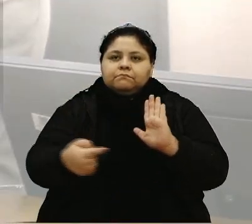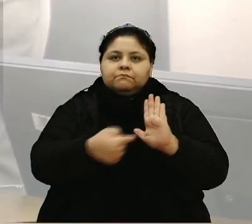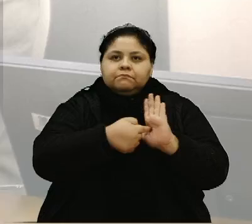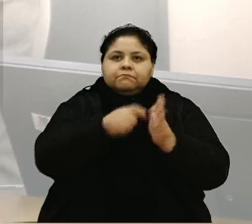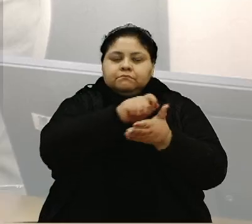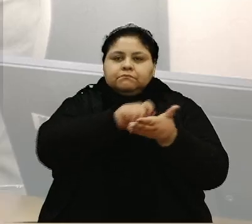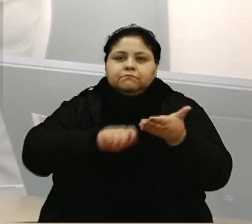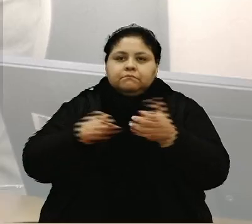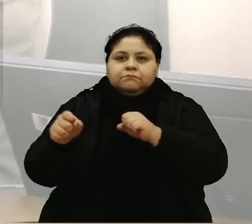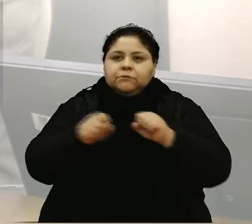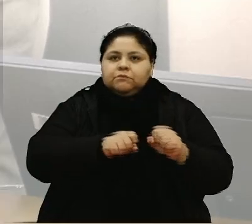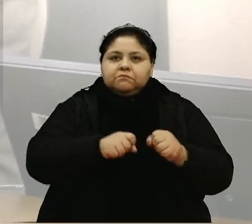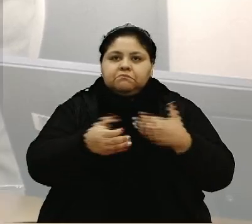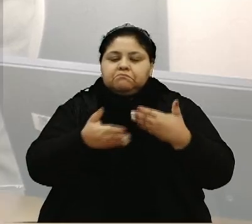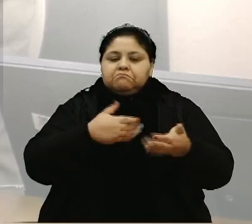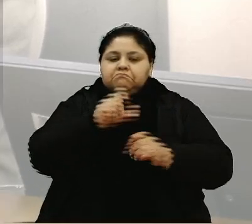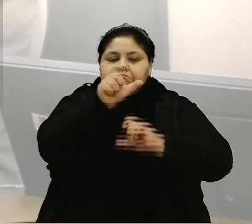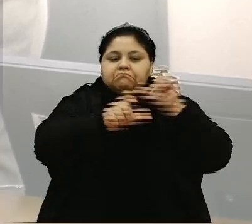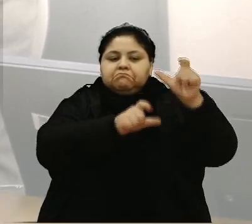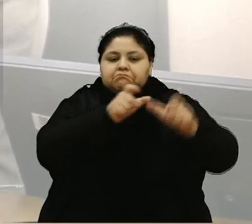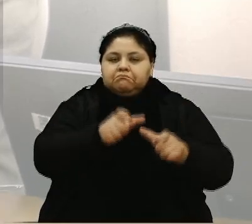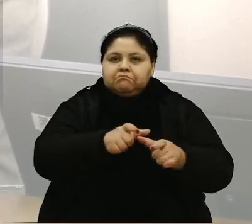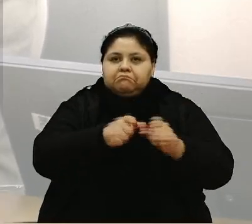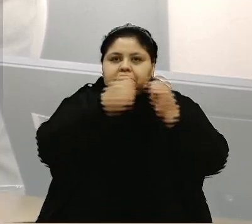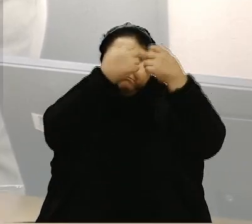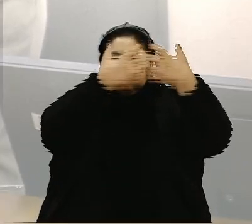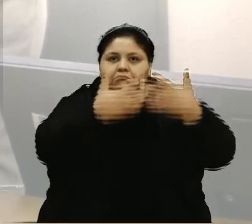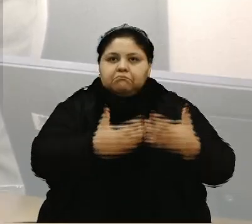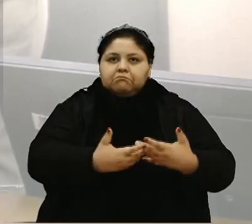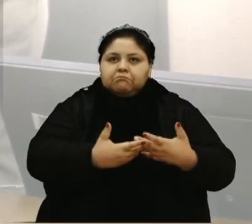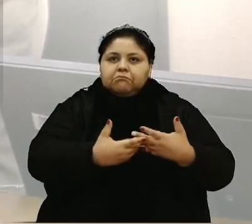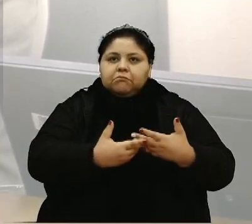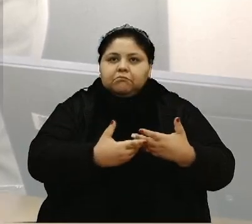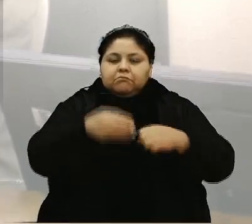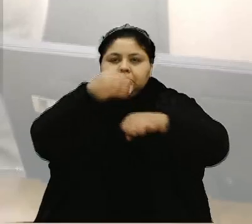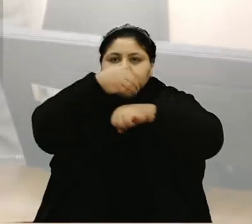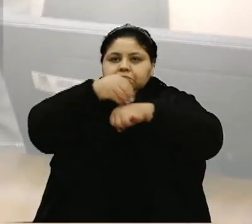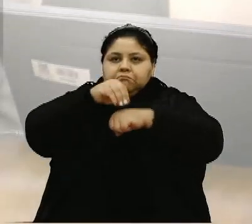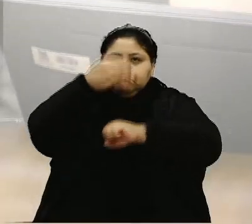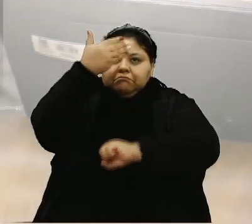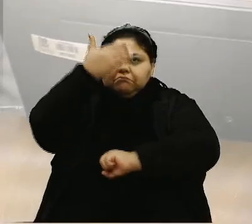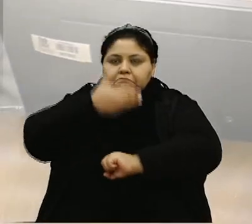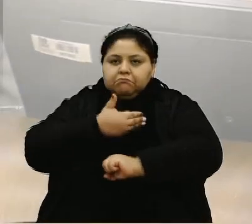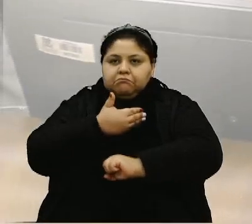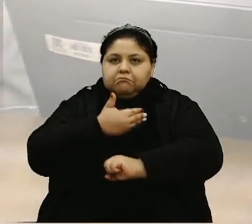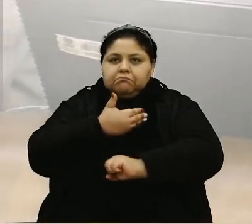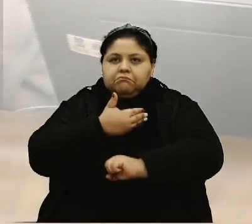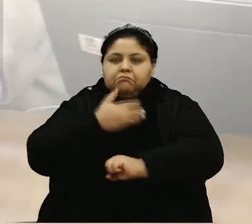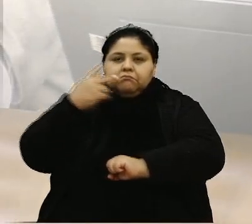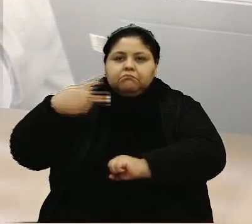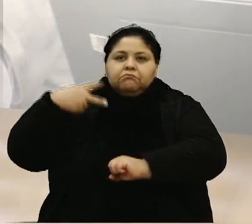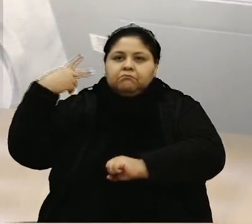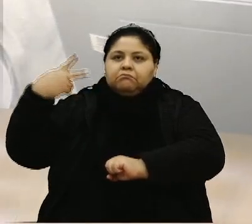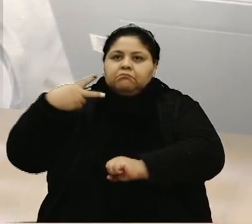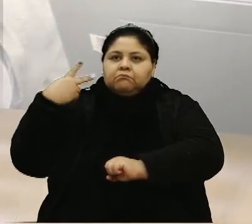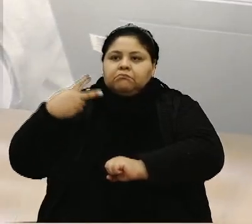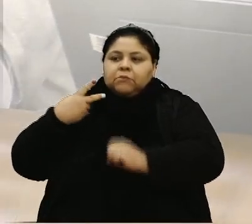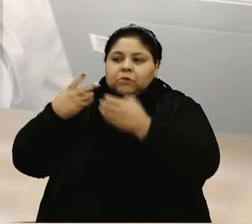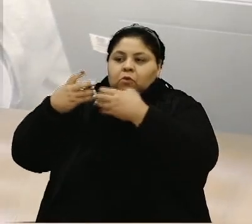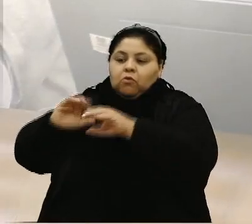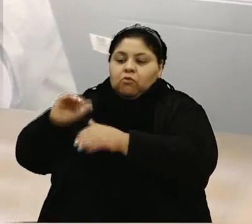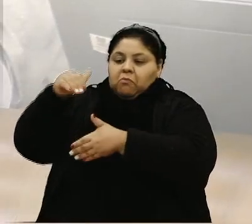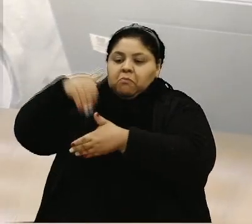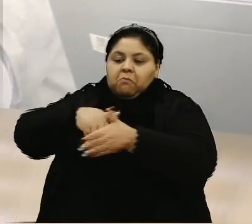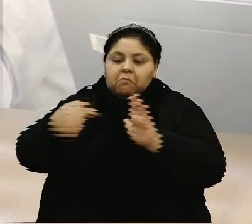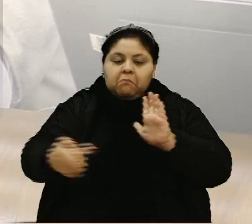infração poderá ser feita por qualquer eleitor com a exposição dos fatos e a indicação das provas. Se o denunciante for vereador, ficará impedido de votar sobre a